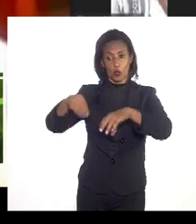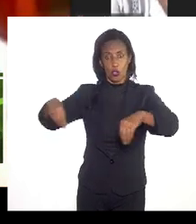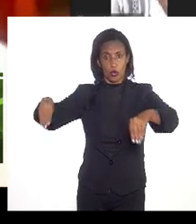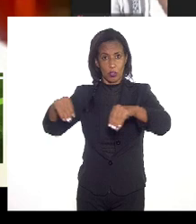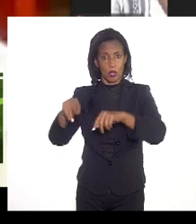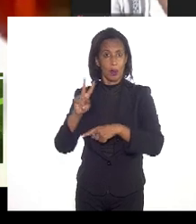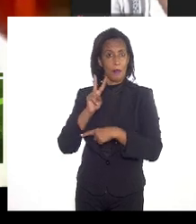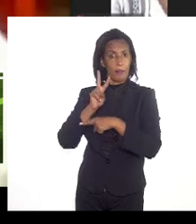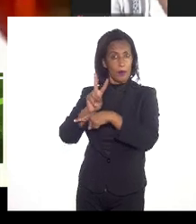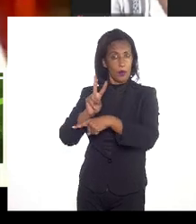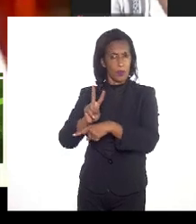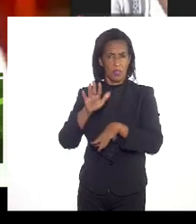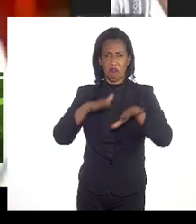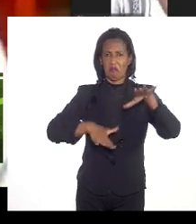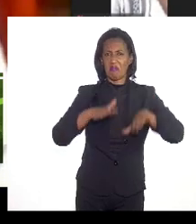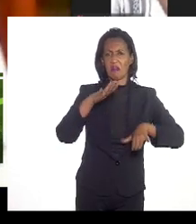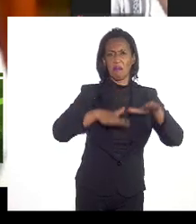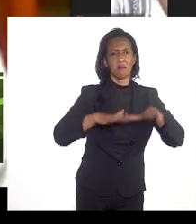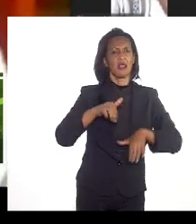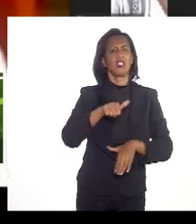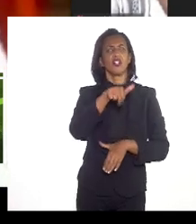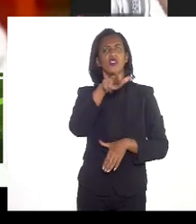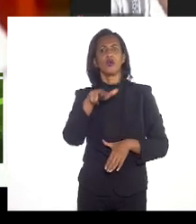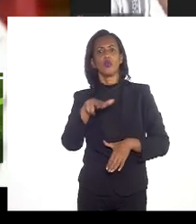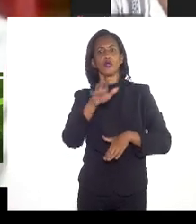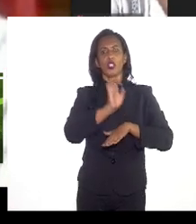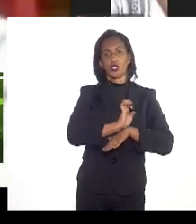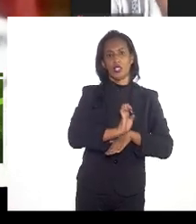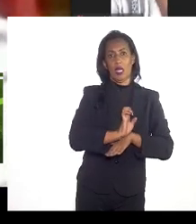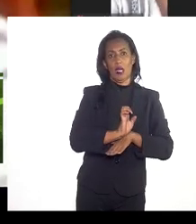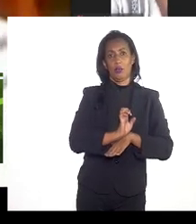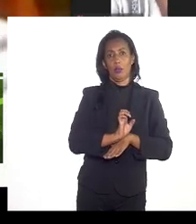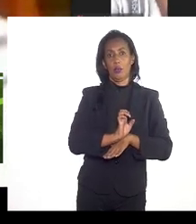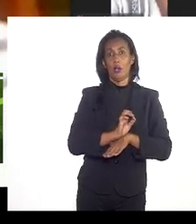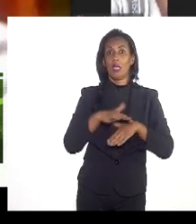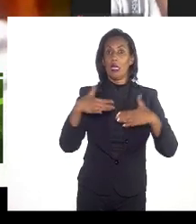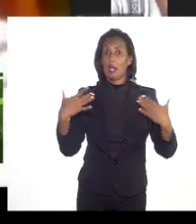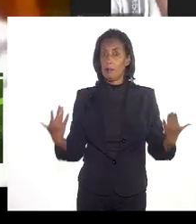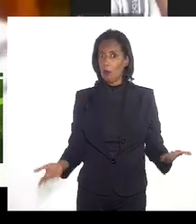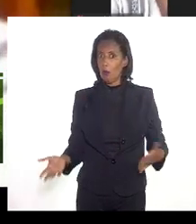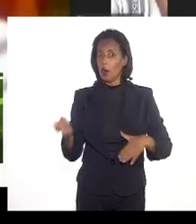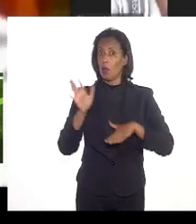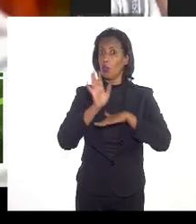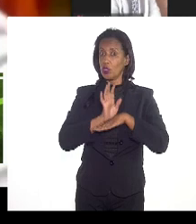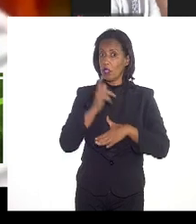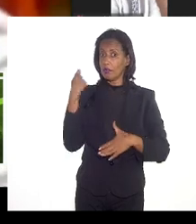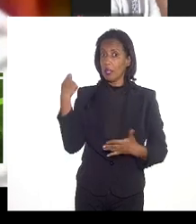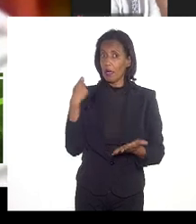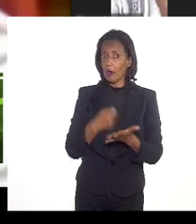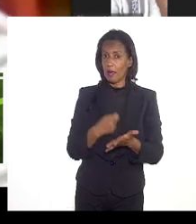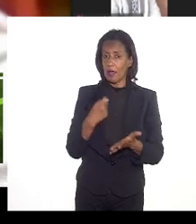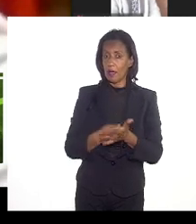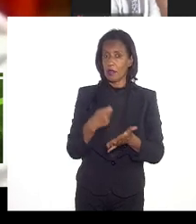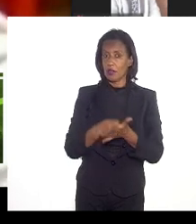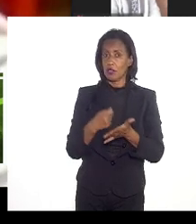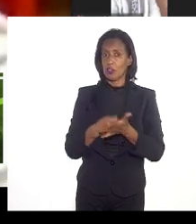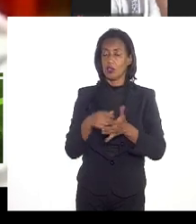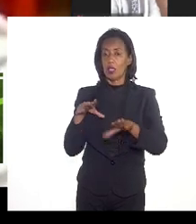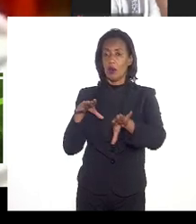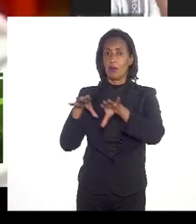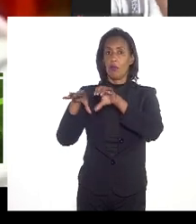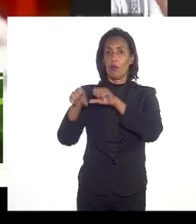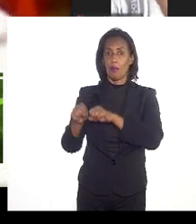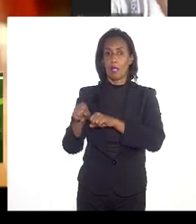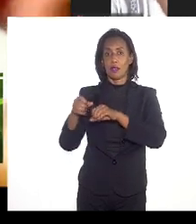proteção independentemente da atuação do Estado, embora o Estado tenha que atuar muito para garantir a formalização